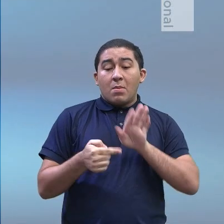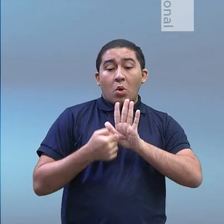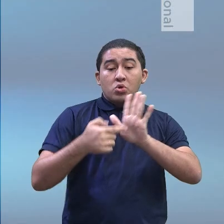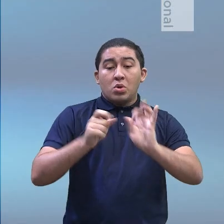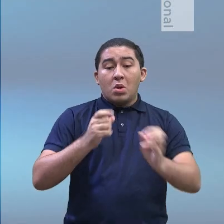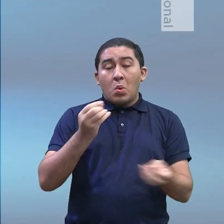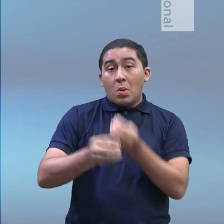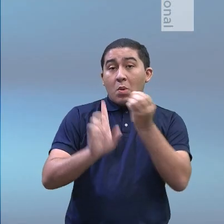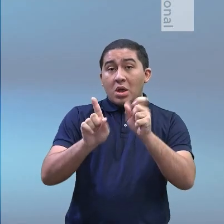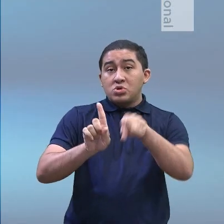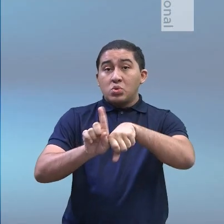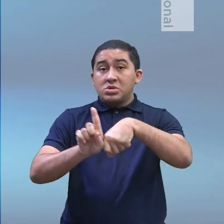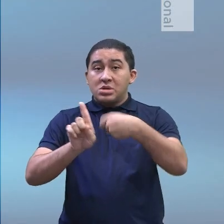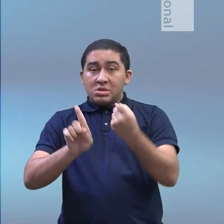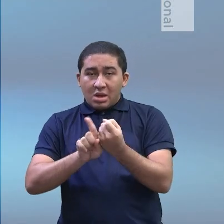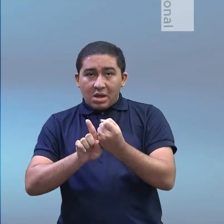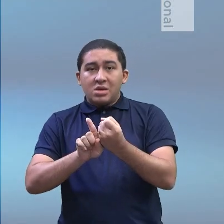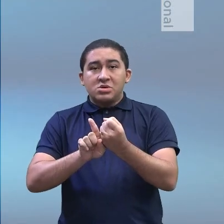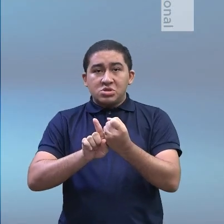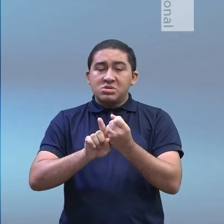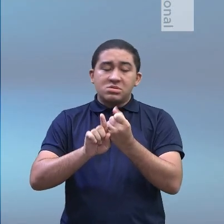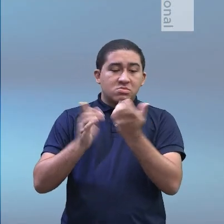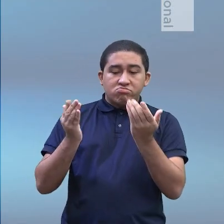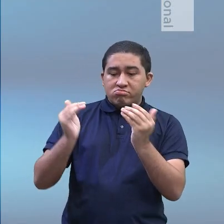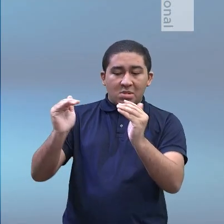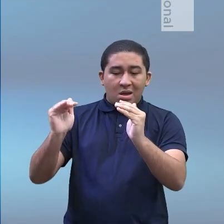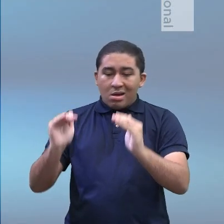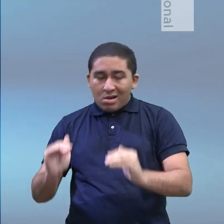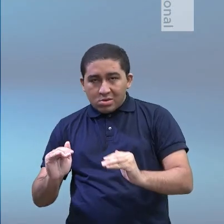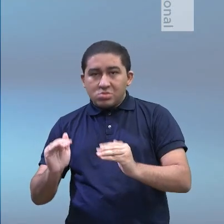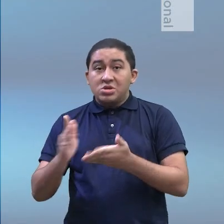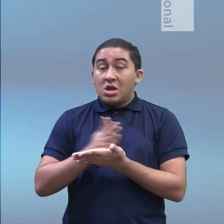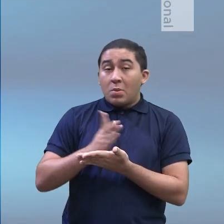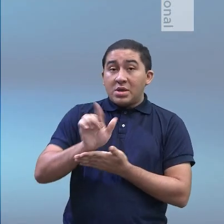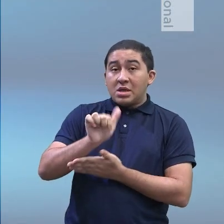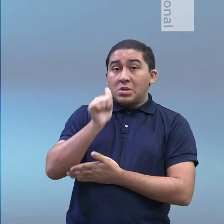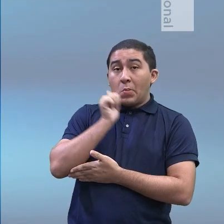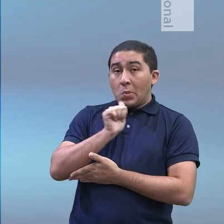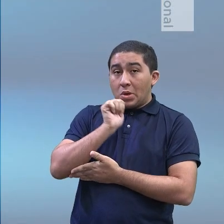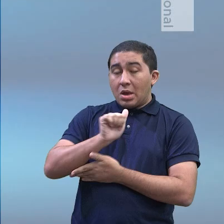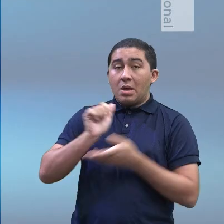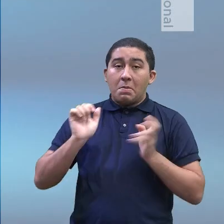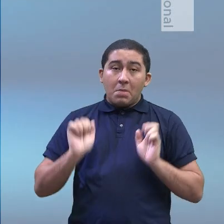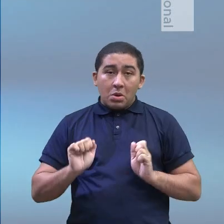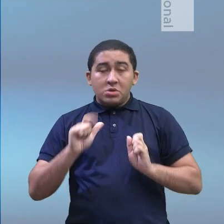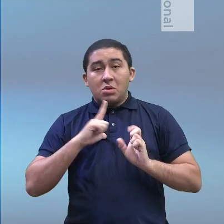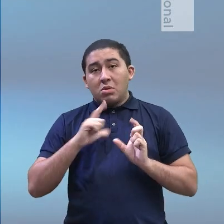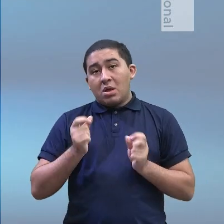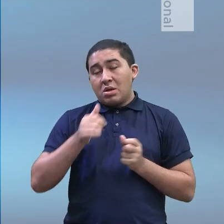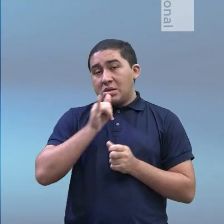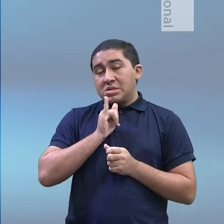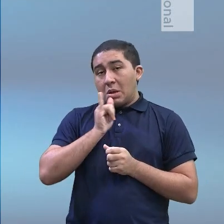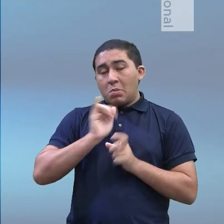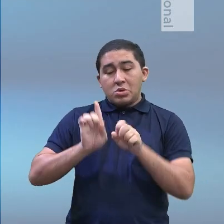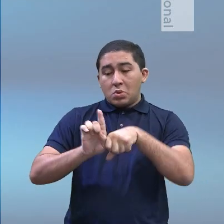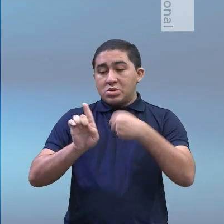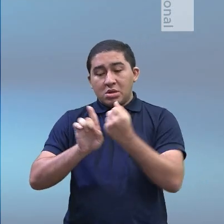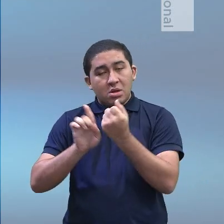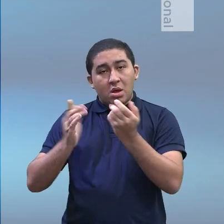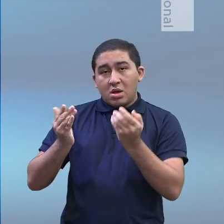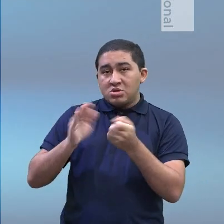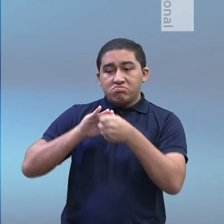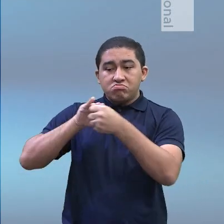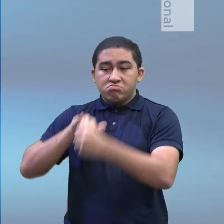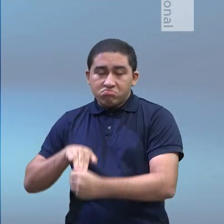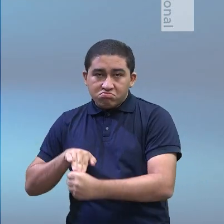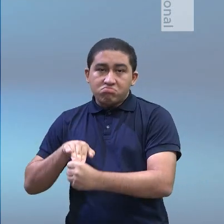essa mulher vivia, geralmente, né? As mulheres prostitutas, elas vivem à margem da sociedade, né? E,